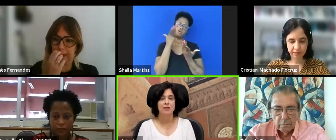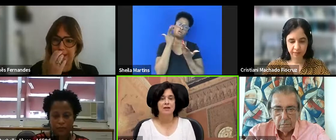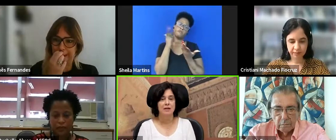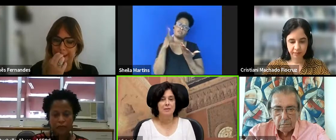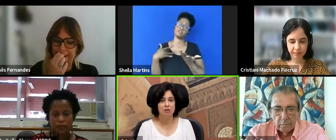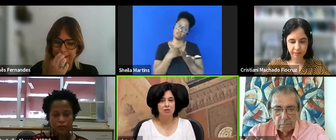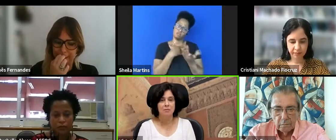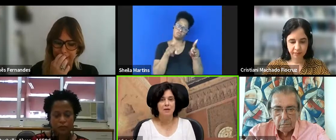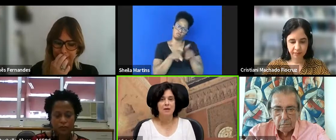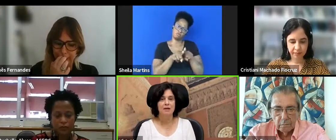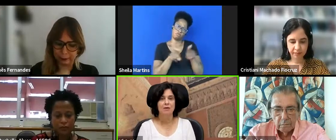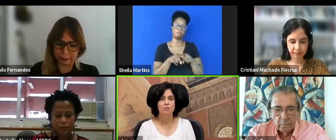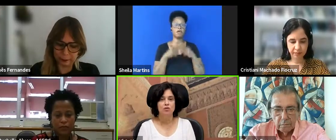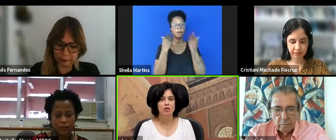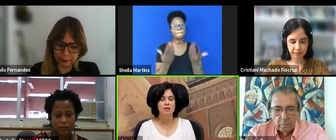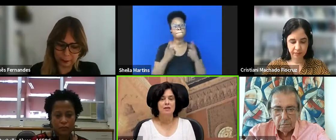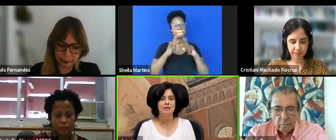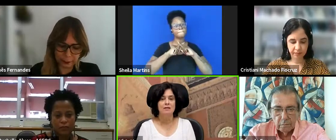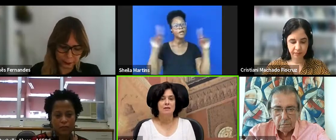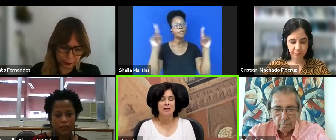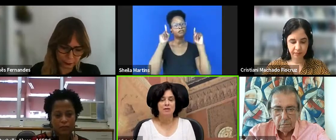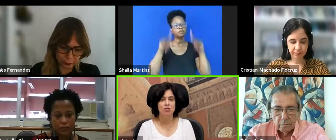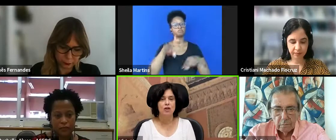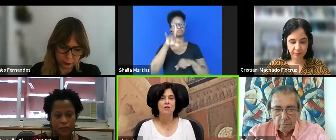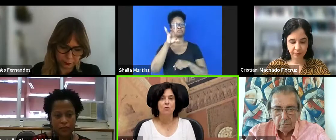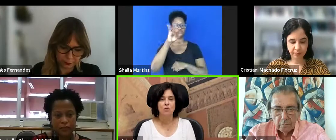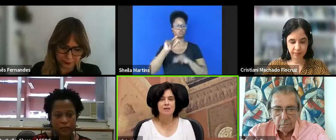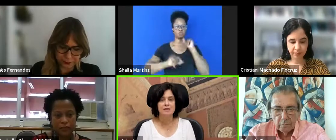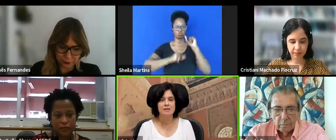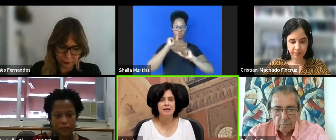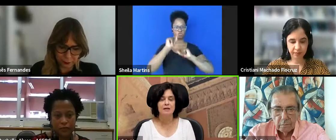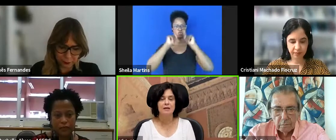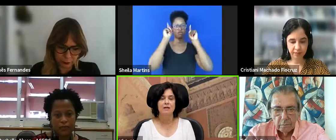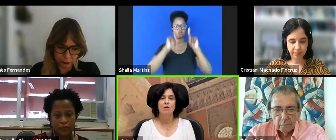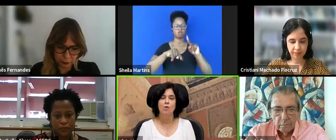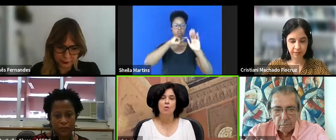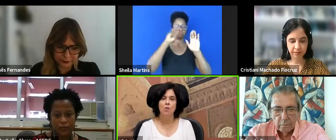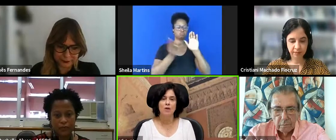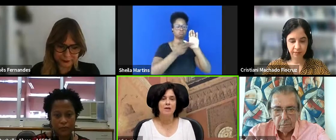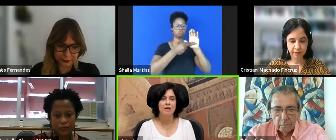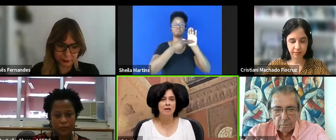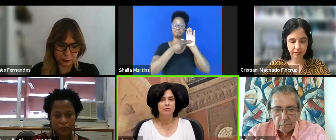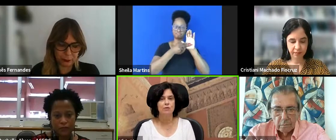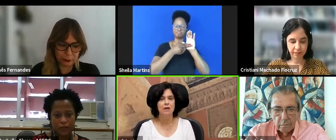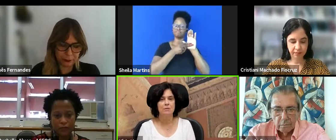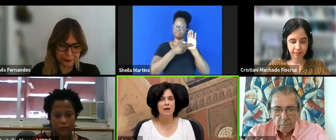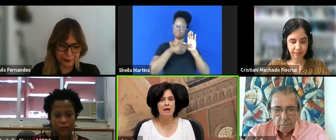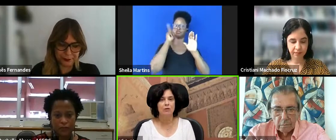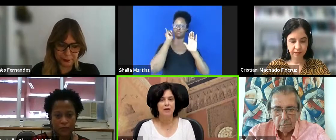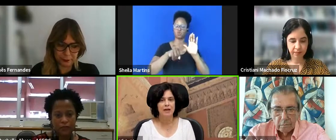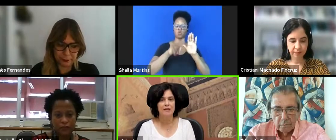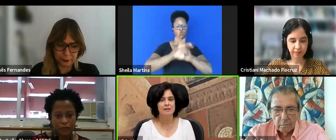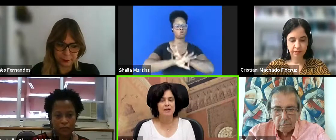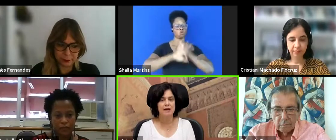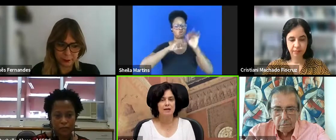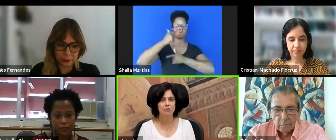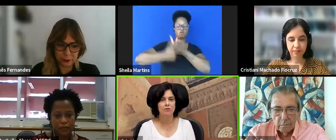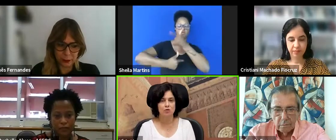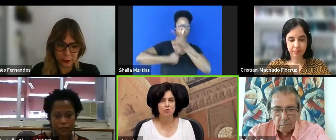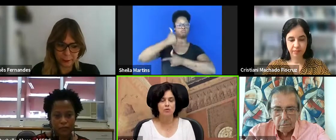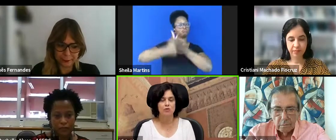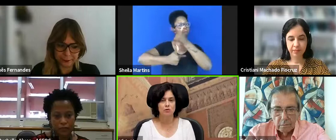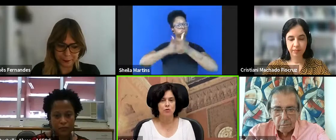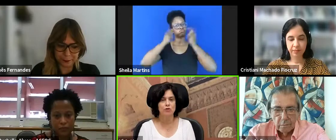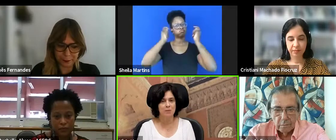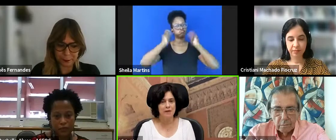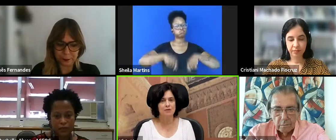saúde. Mas também é um dia de reconhecer o incrível trabalho realizado